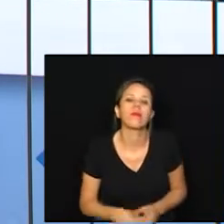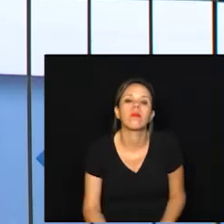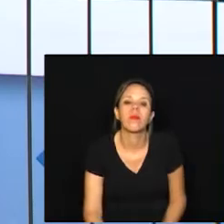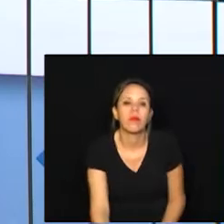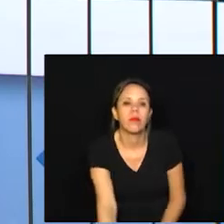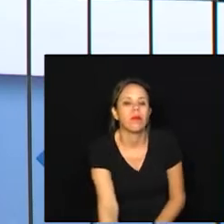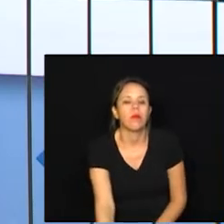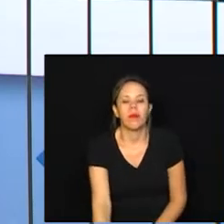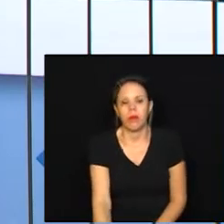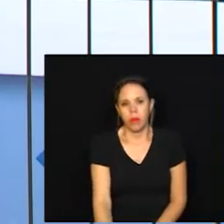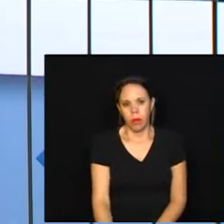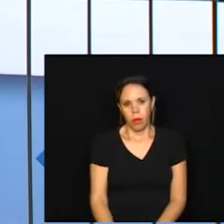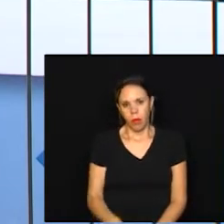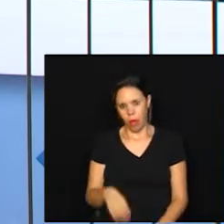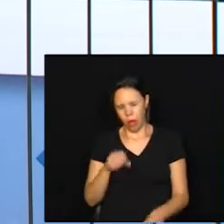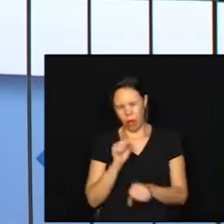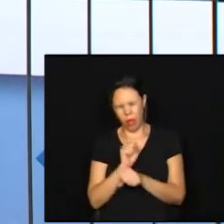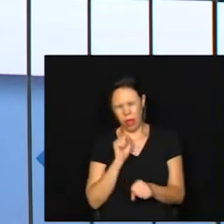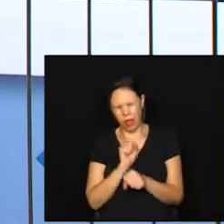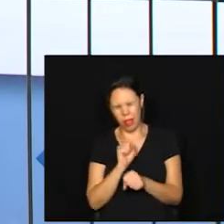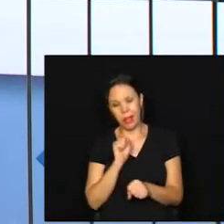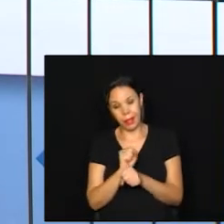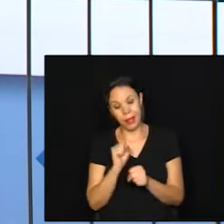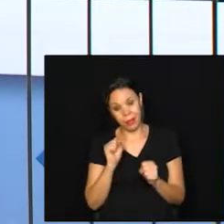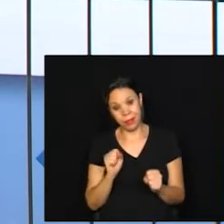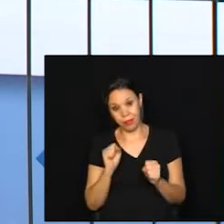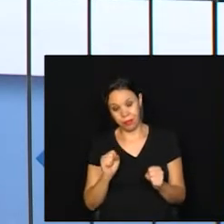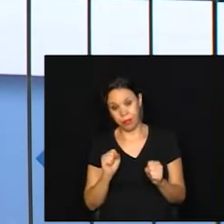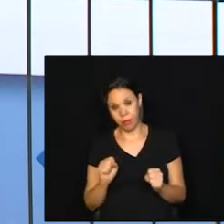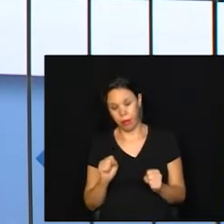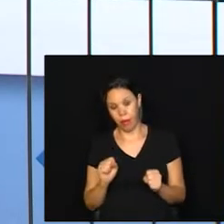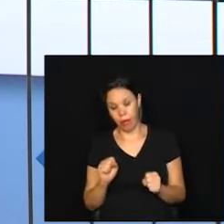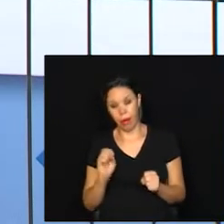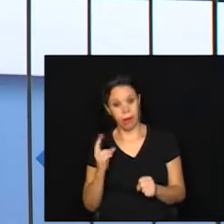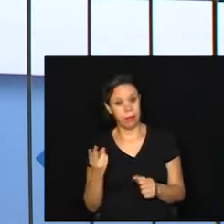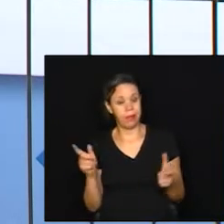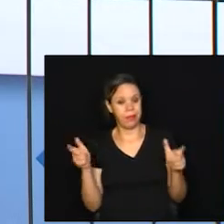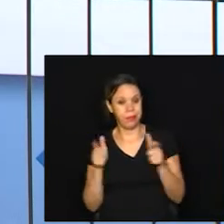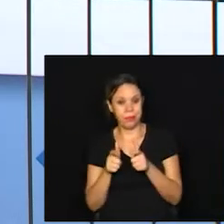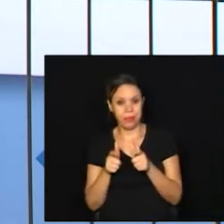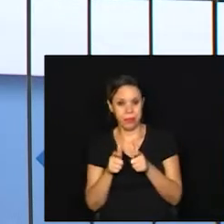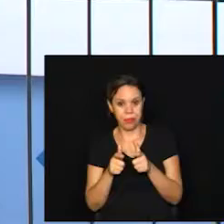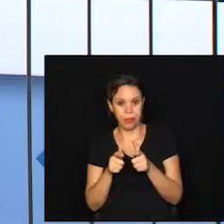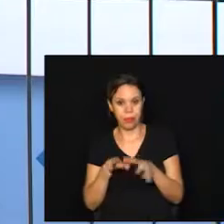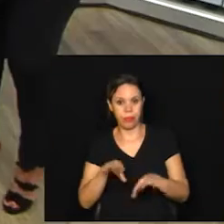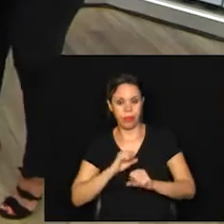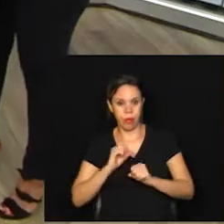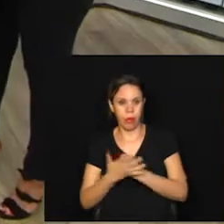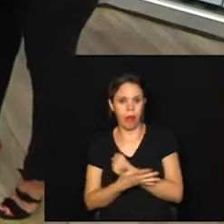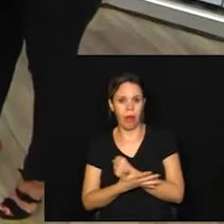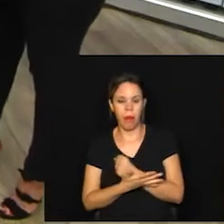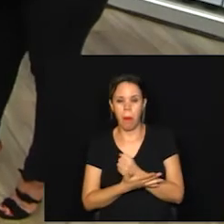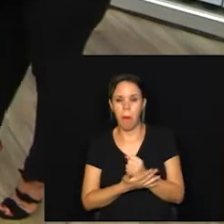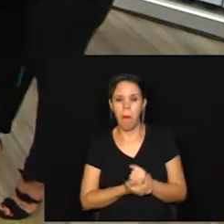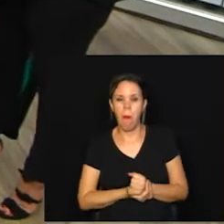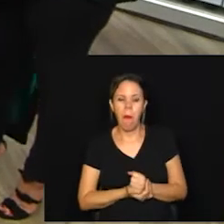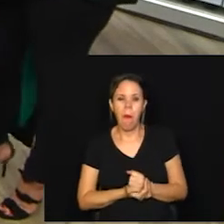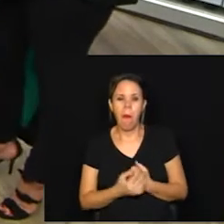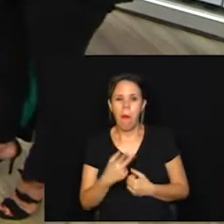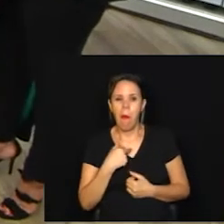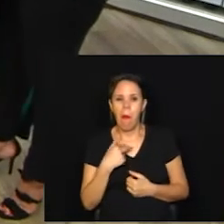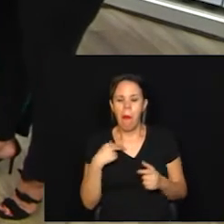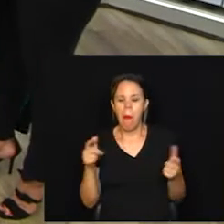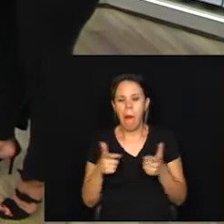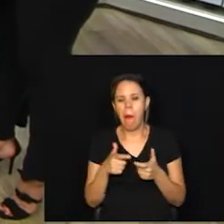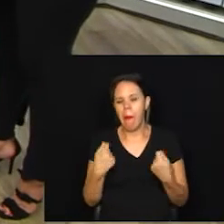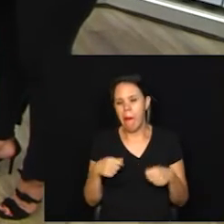Então, a gente aguarda aí para que a gente possa ou reduzir o número de casos para reduzir a ocupação,